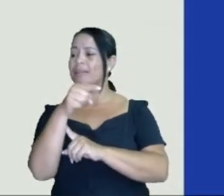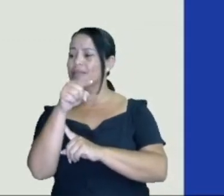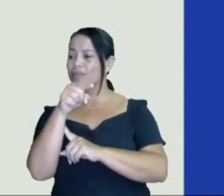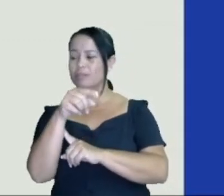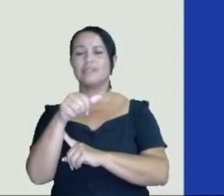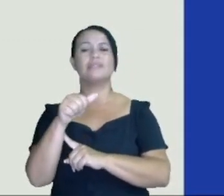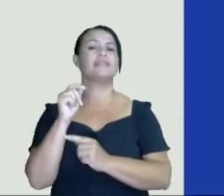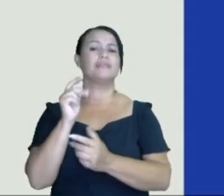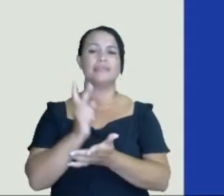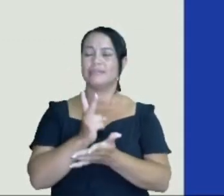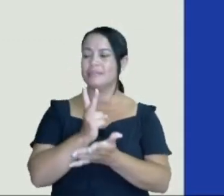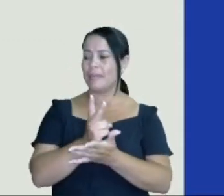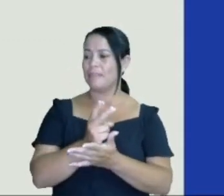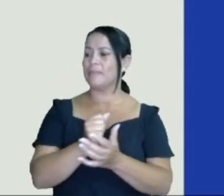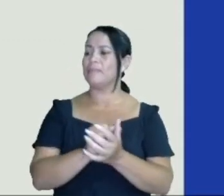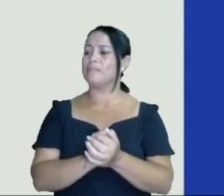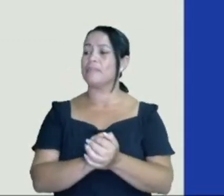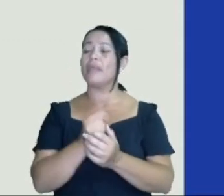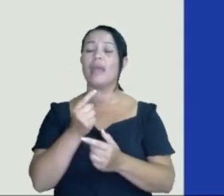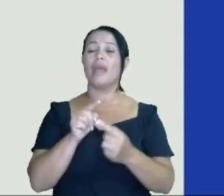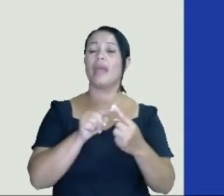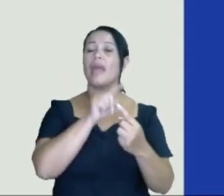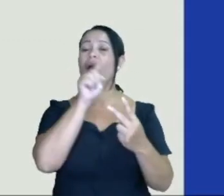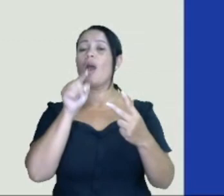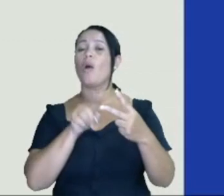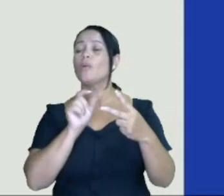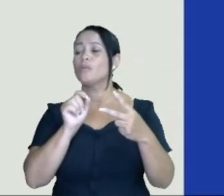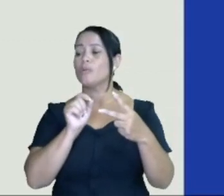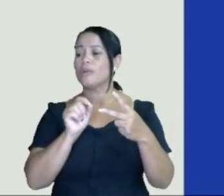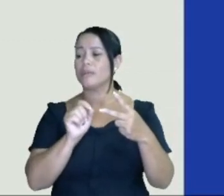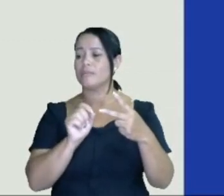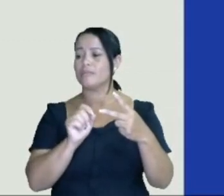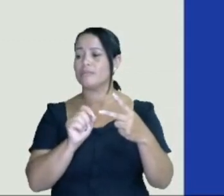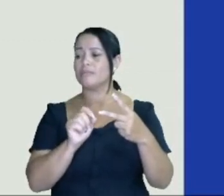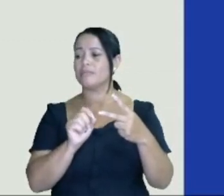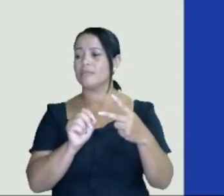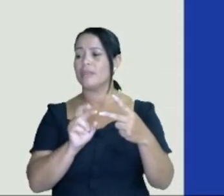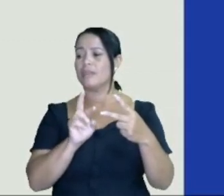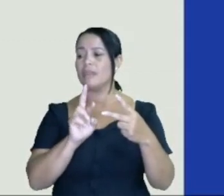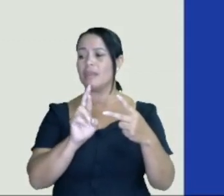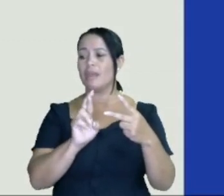acentua-se. E a outra palavrinha seria rimum sochão.